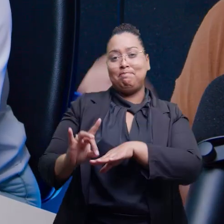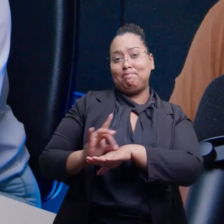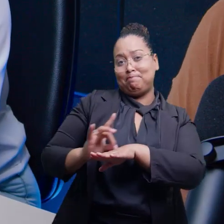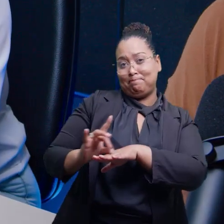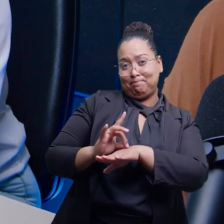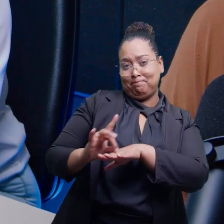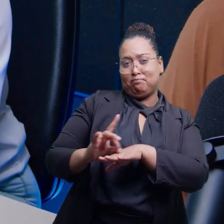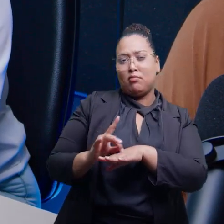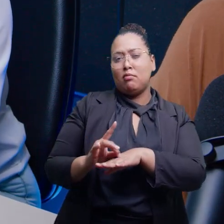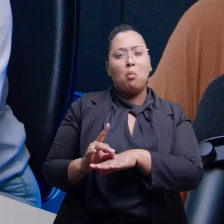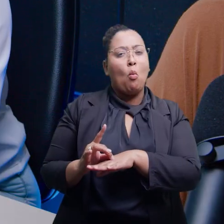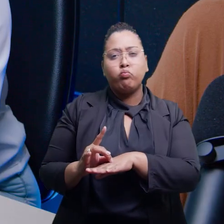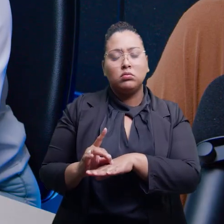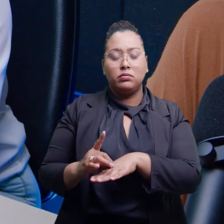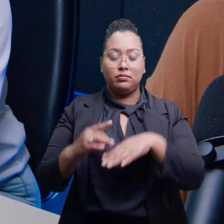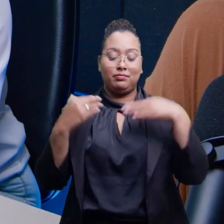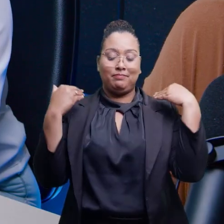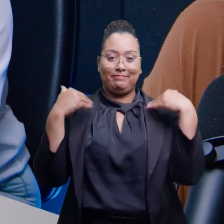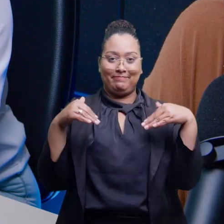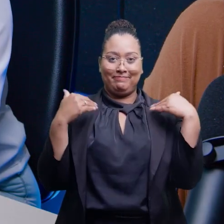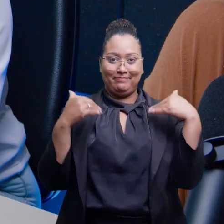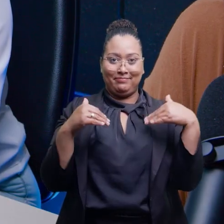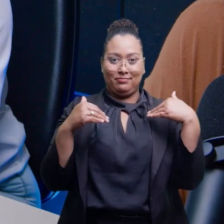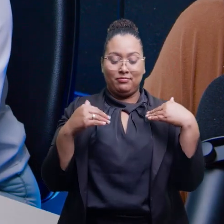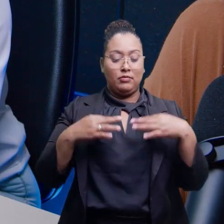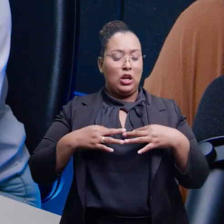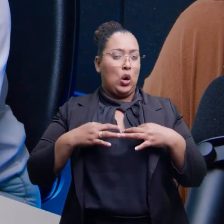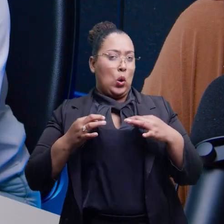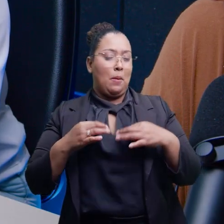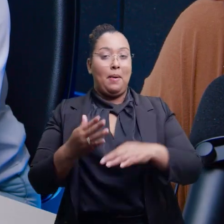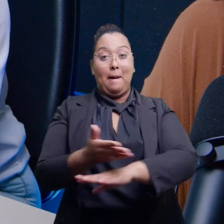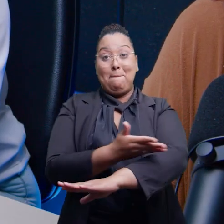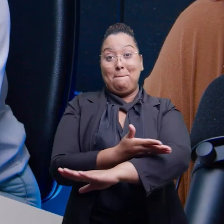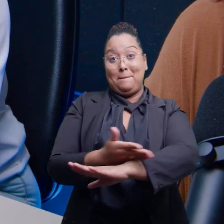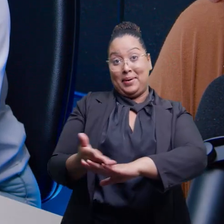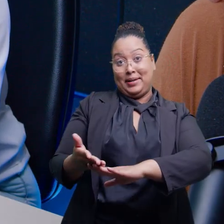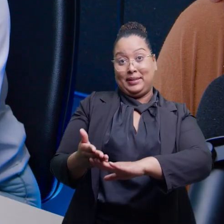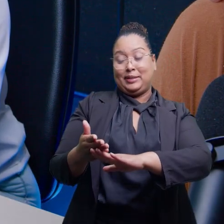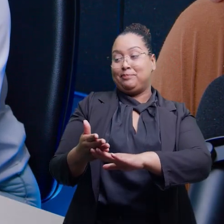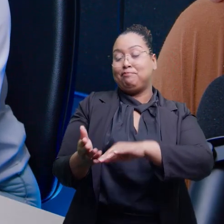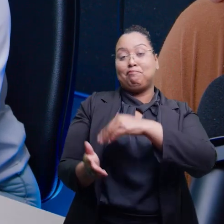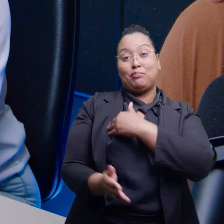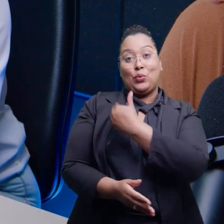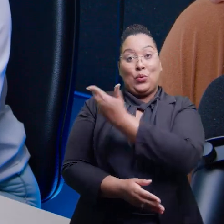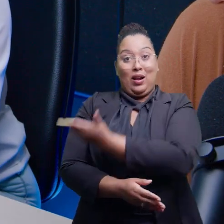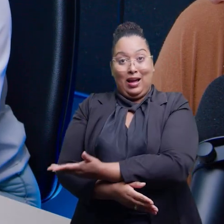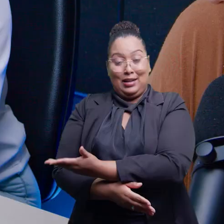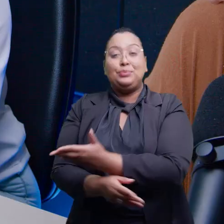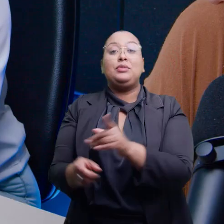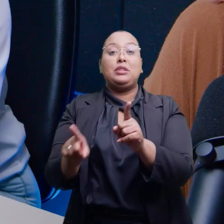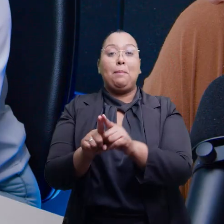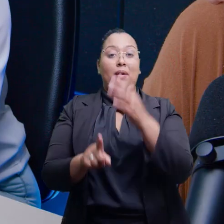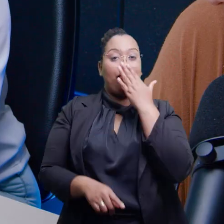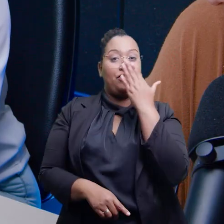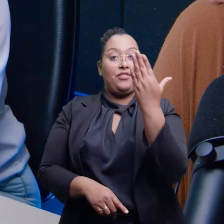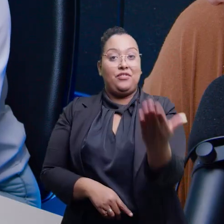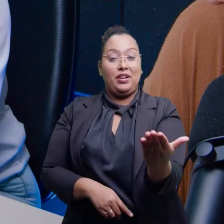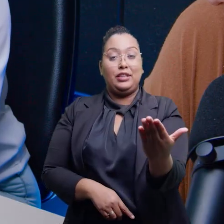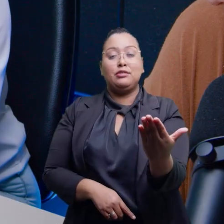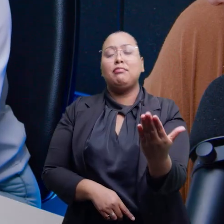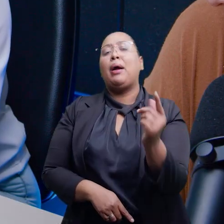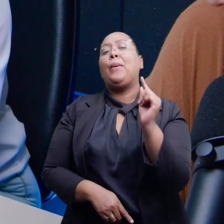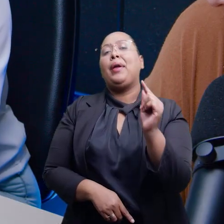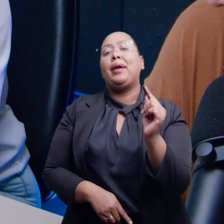cabelos pretos, lisos na altura do ombro, e estou usando uma blusa branca. E ao meu lado e na minha